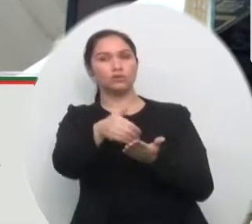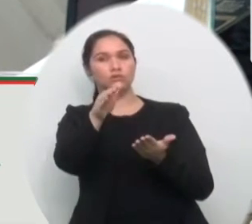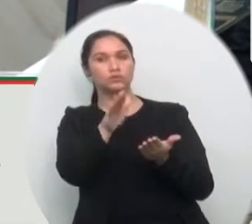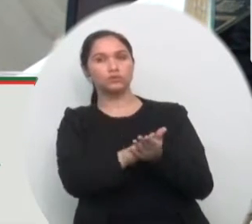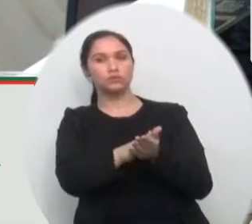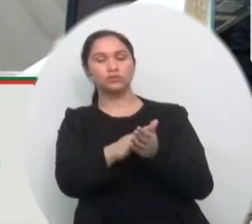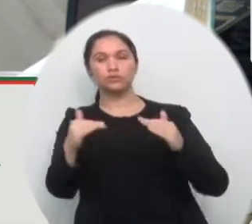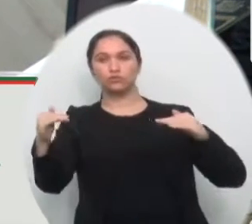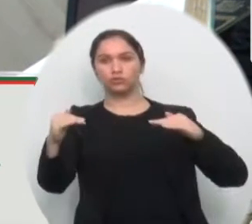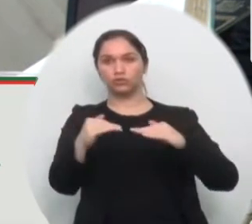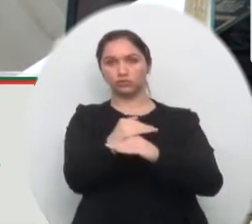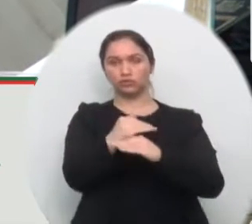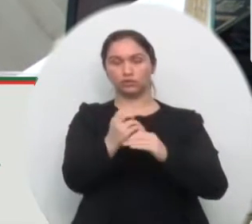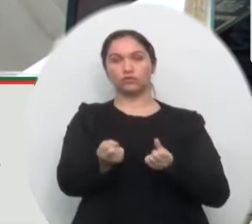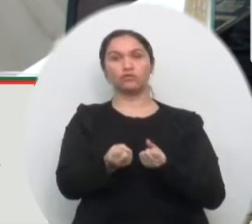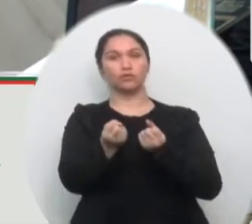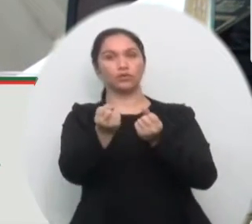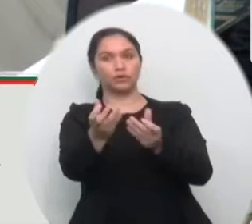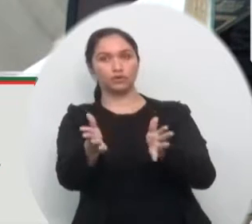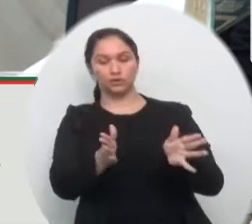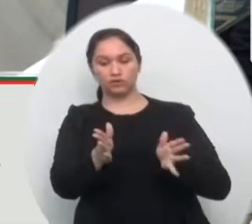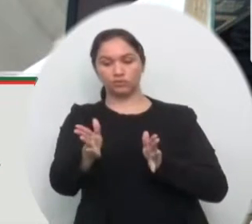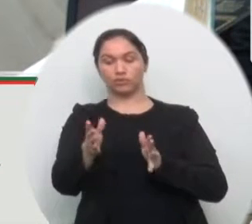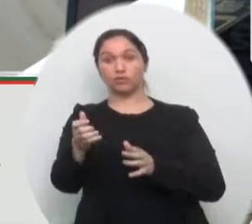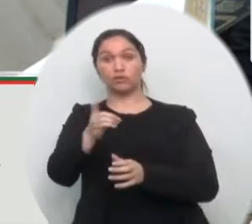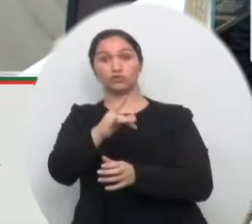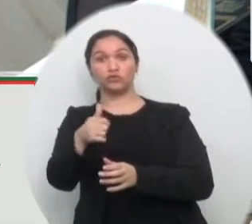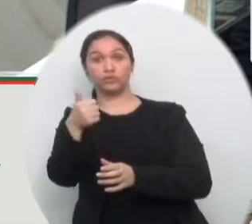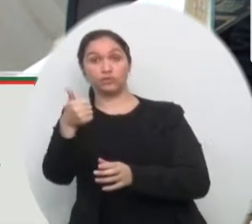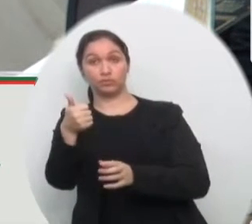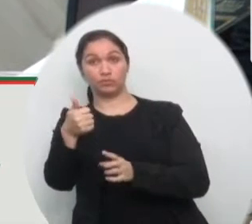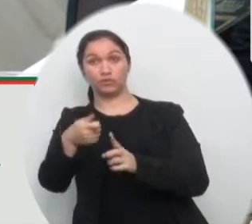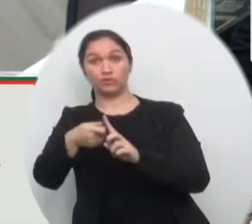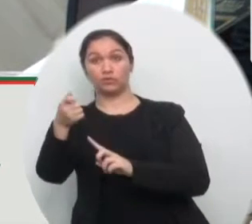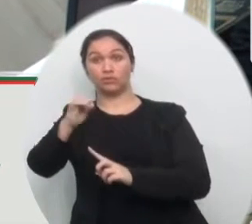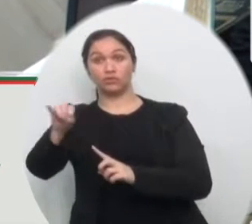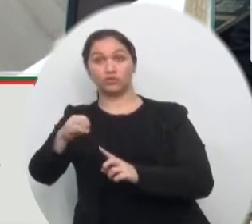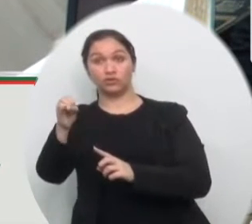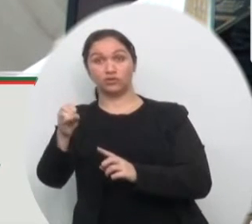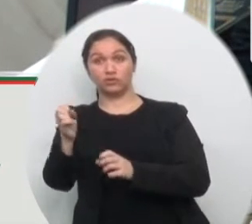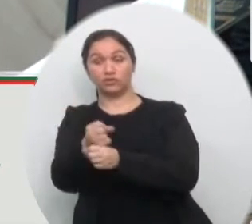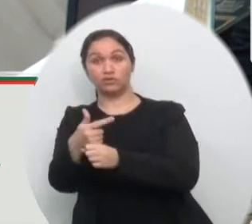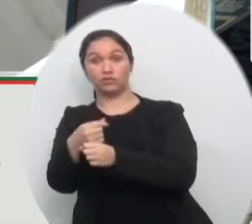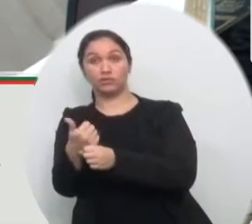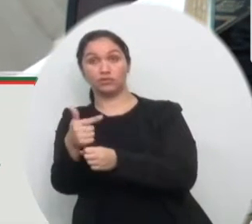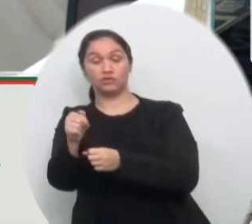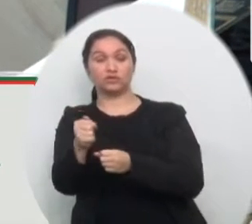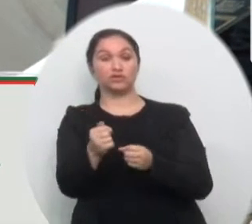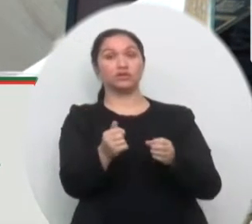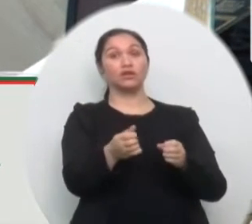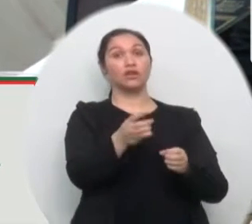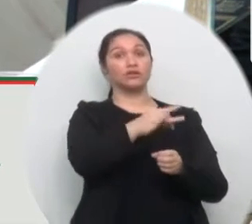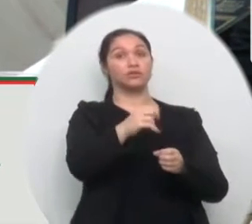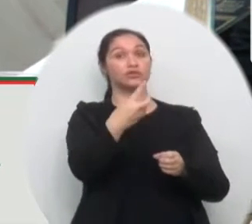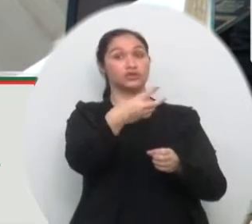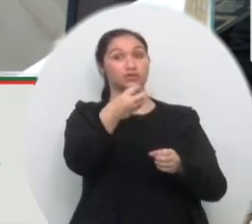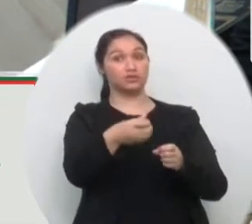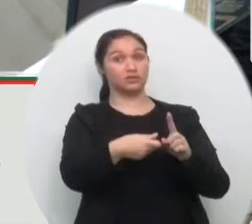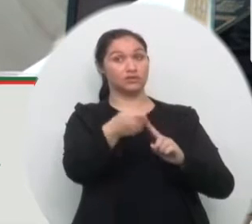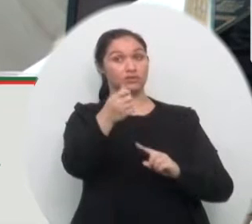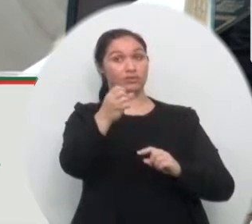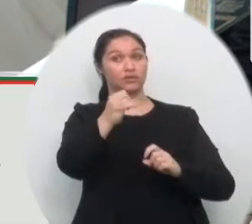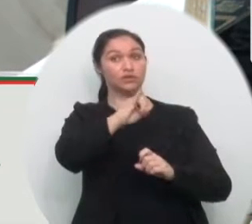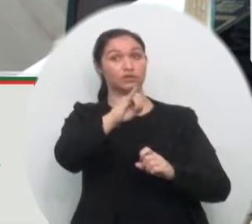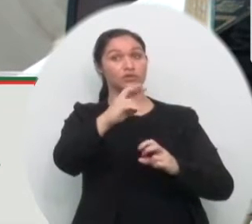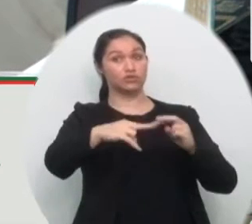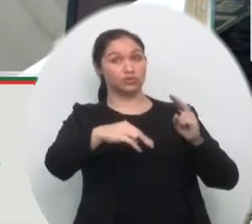foram aplicadas a partir de 1º de janeiro de 2017 até 30 de junho de 2018? Quantas multas